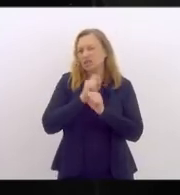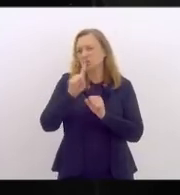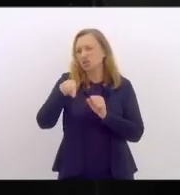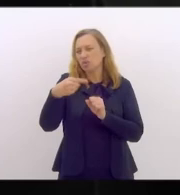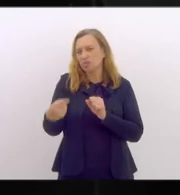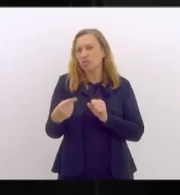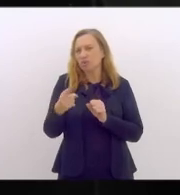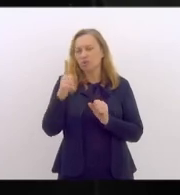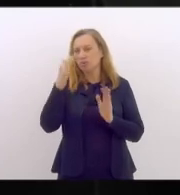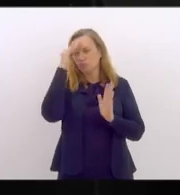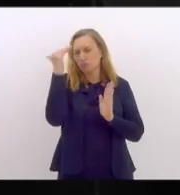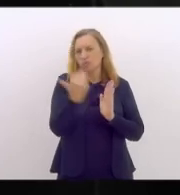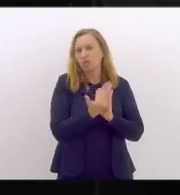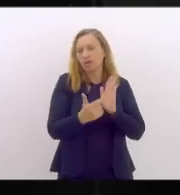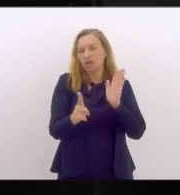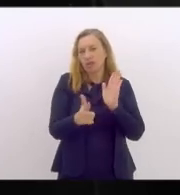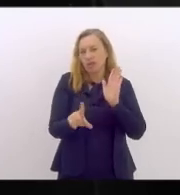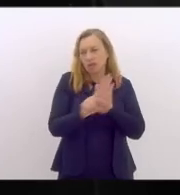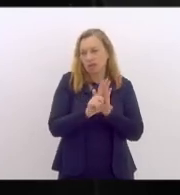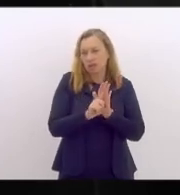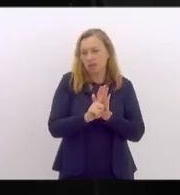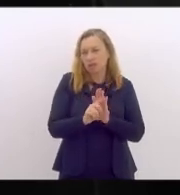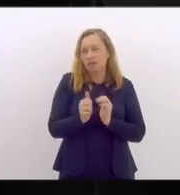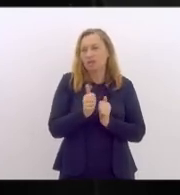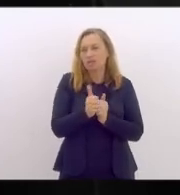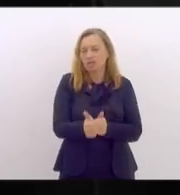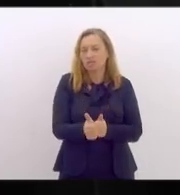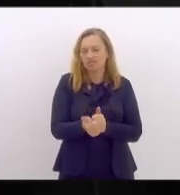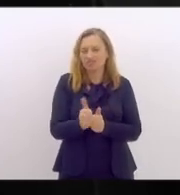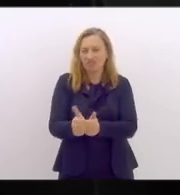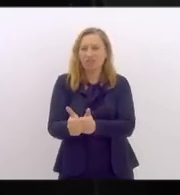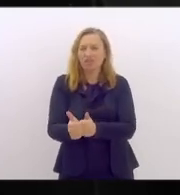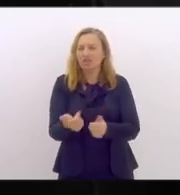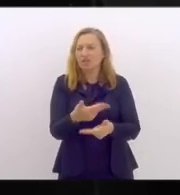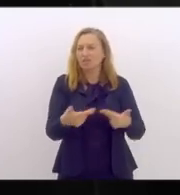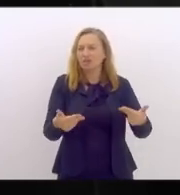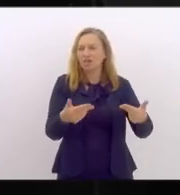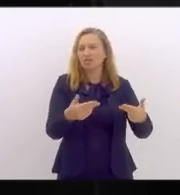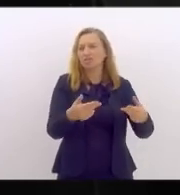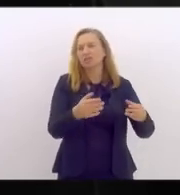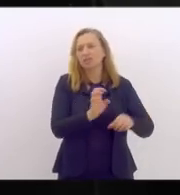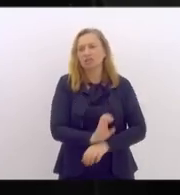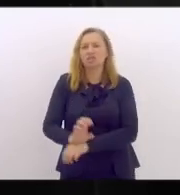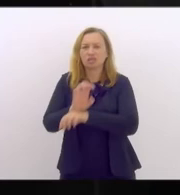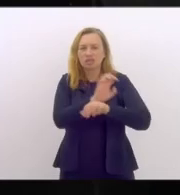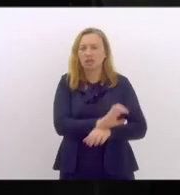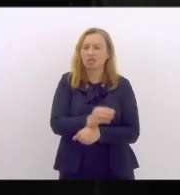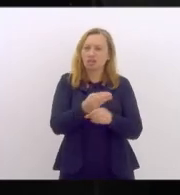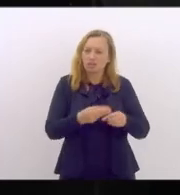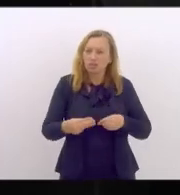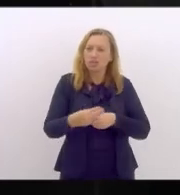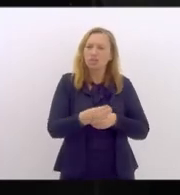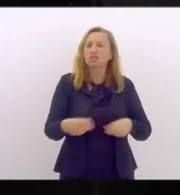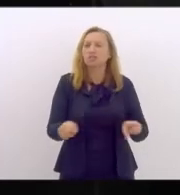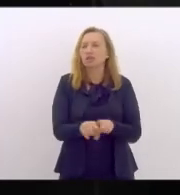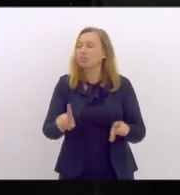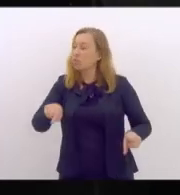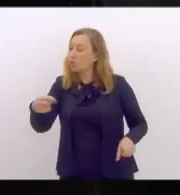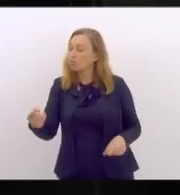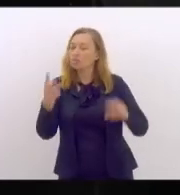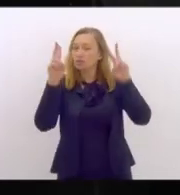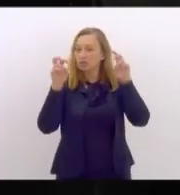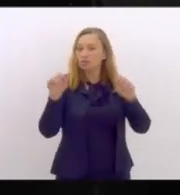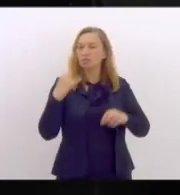não cumpriu essa lei segue sem cumprir essa língua em vários Estados em vários municípios outro aspecto importante Deputado heliomar